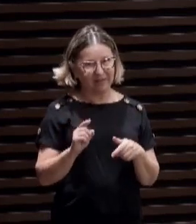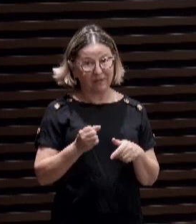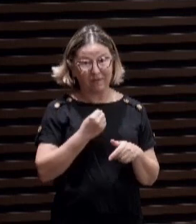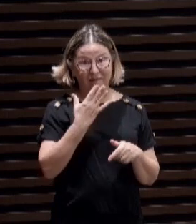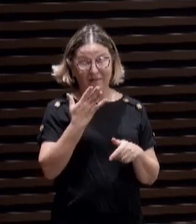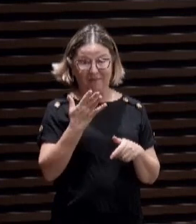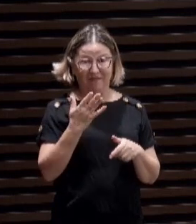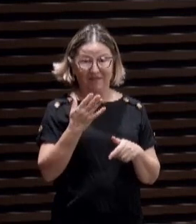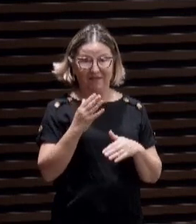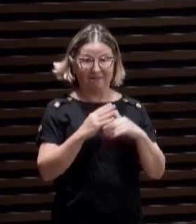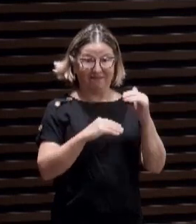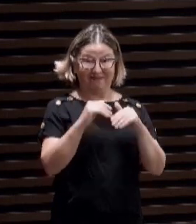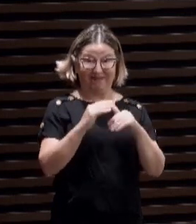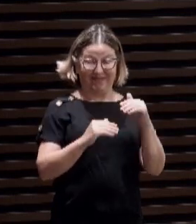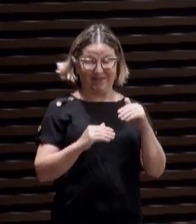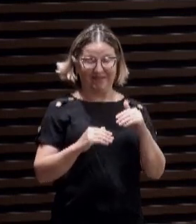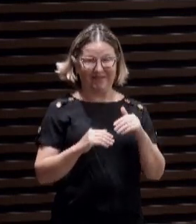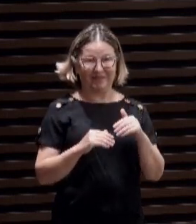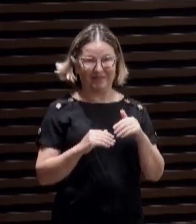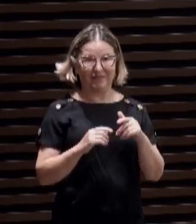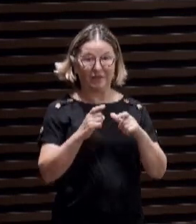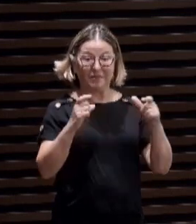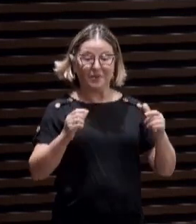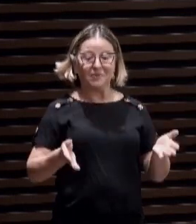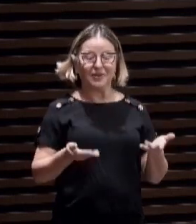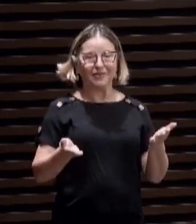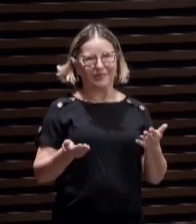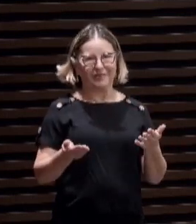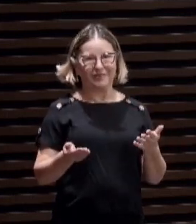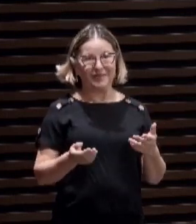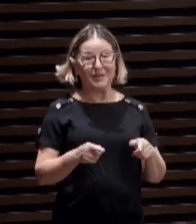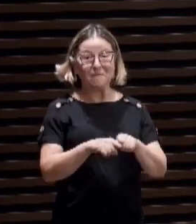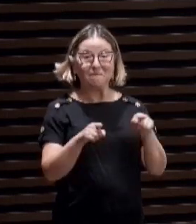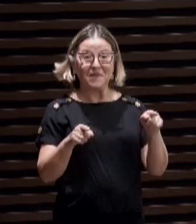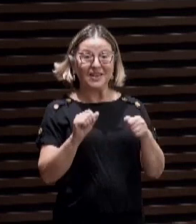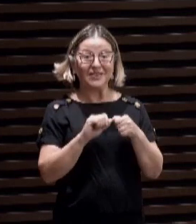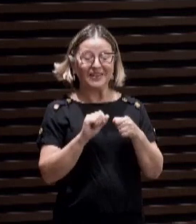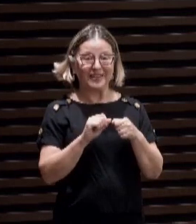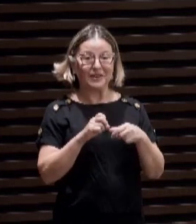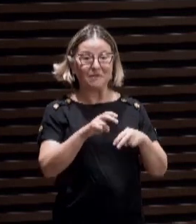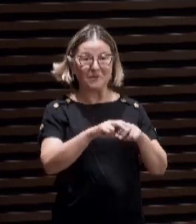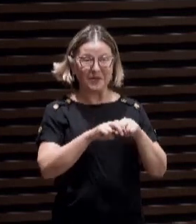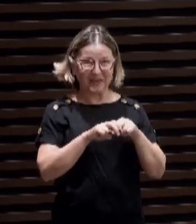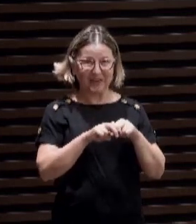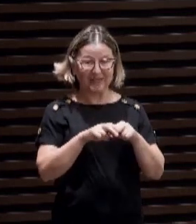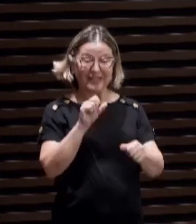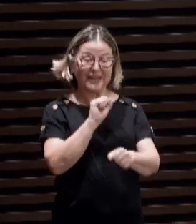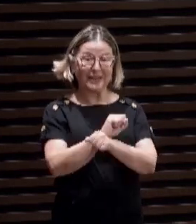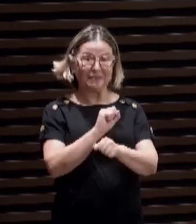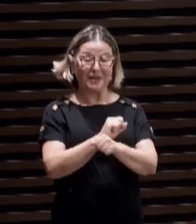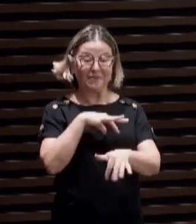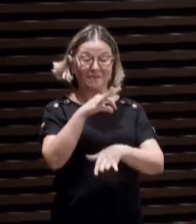seu trabalho, a motivação maior, mas foi a recompensa que eles esperavam receber.